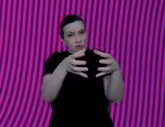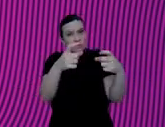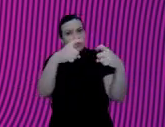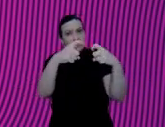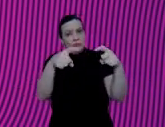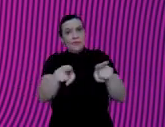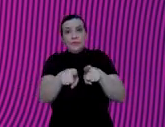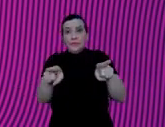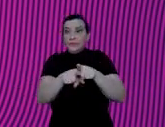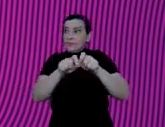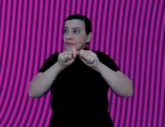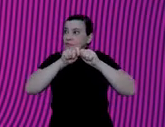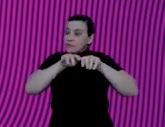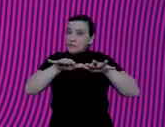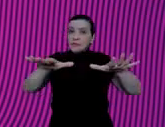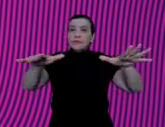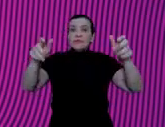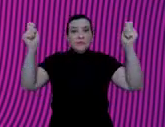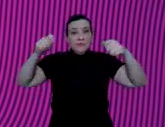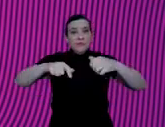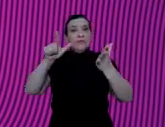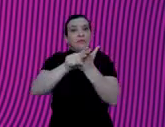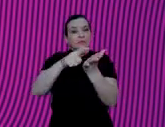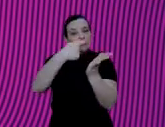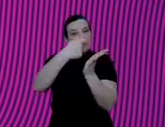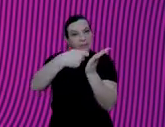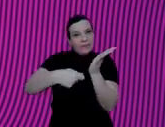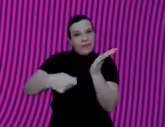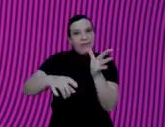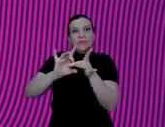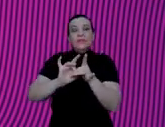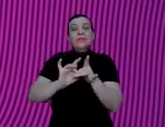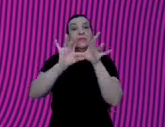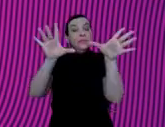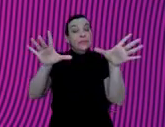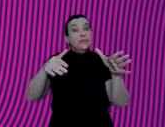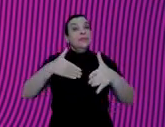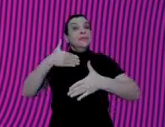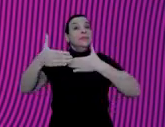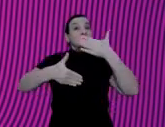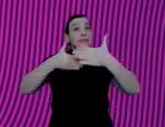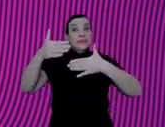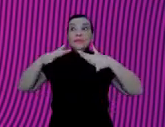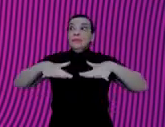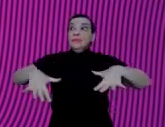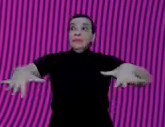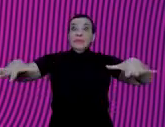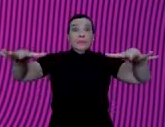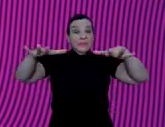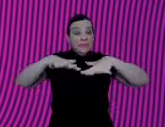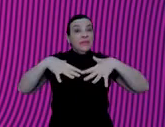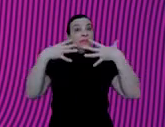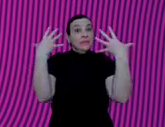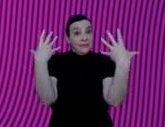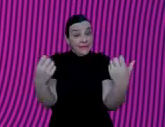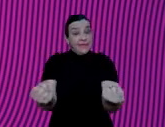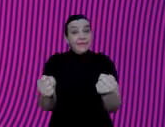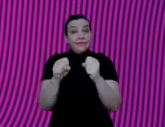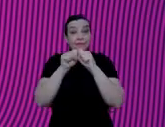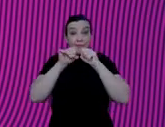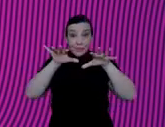prescrição. E, de fato, né, a prescrição aumenta radicalmente. Essa